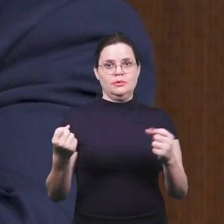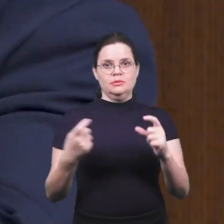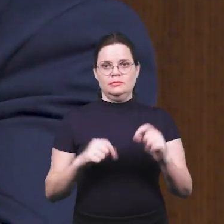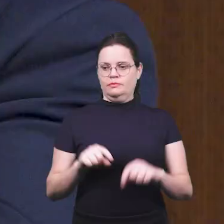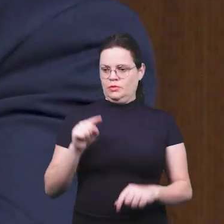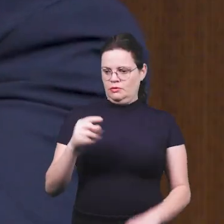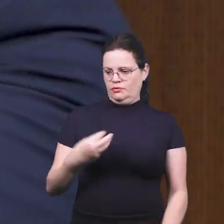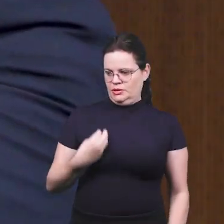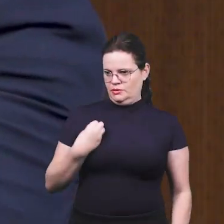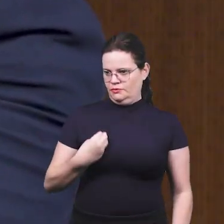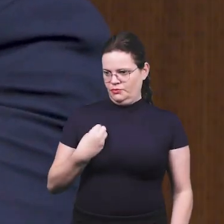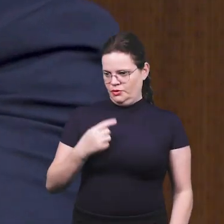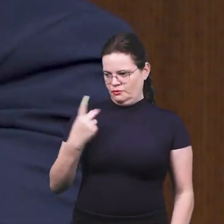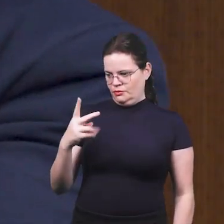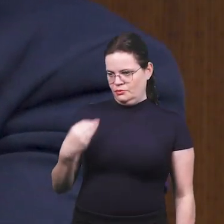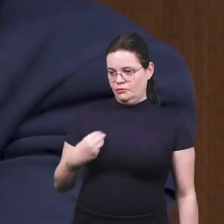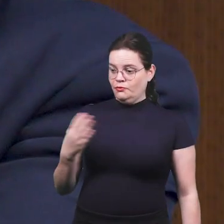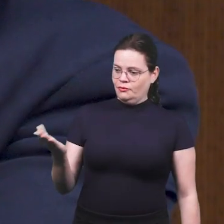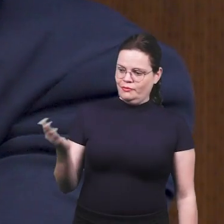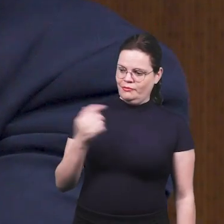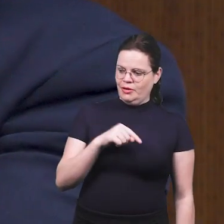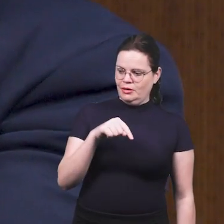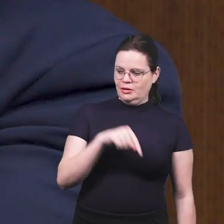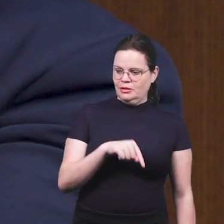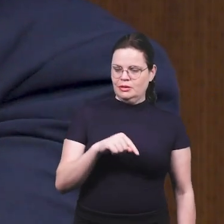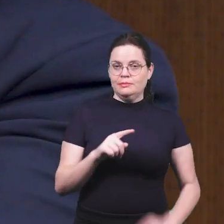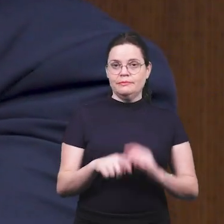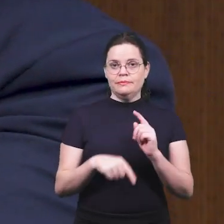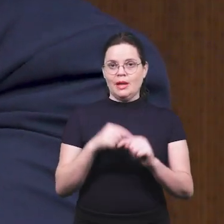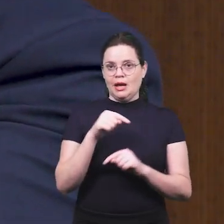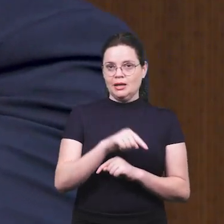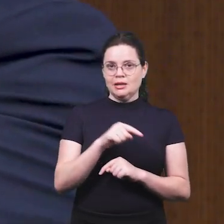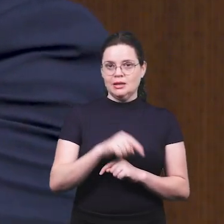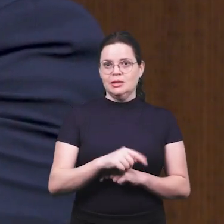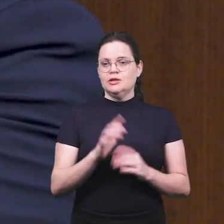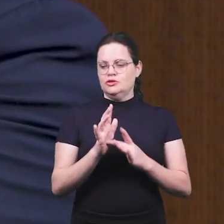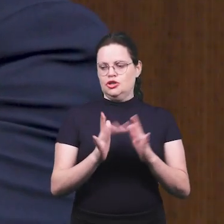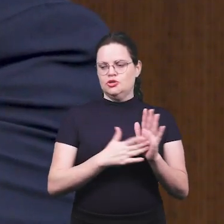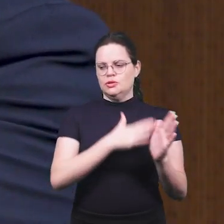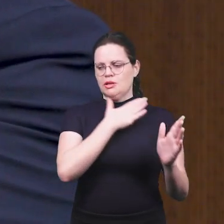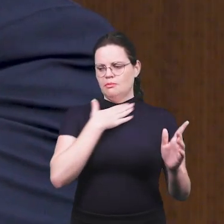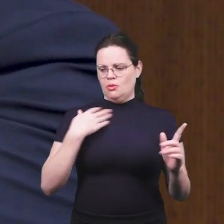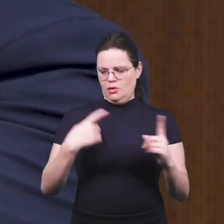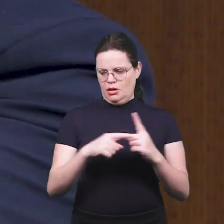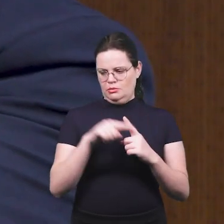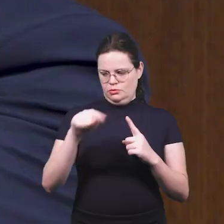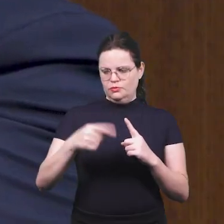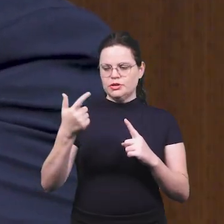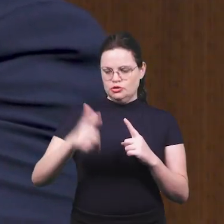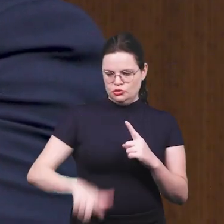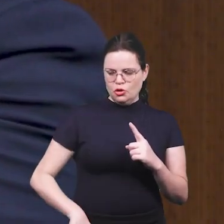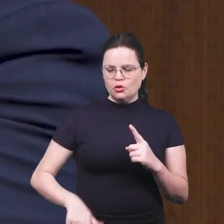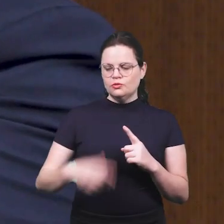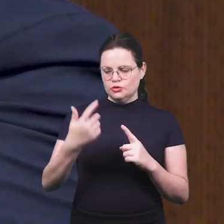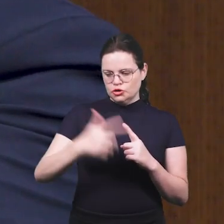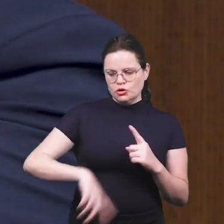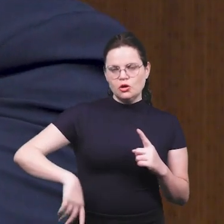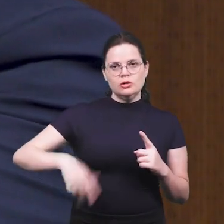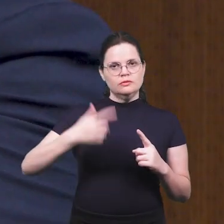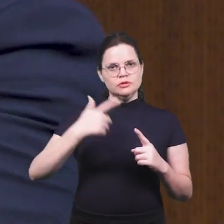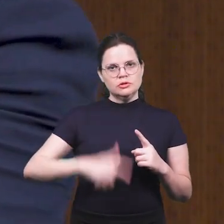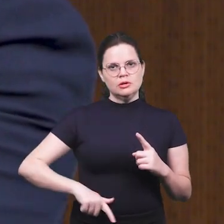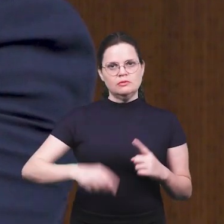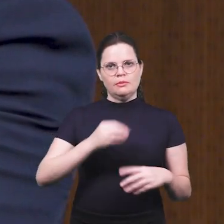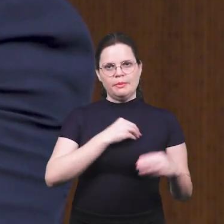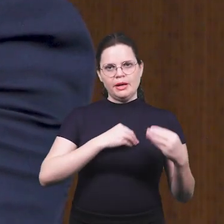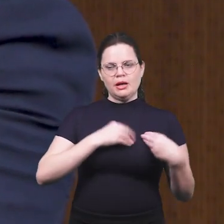vive a tua vida, tal, vem, e agora aqui o Senhor está morrendo aqui por ti de novo, tá? E aí os